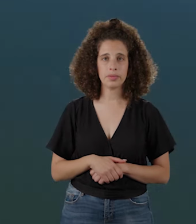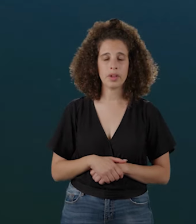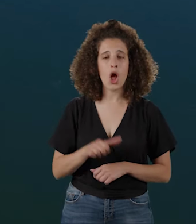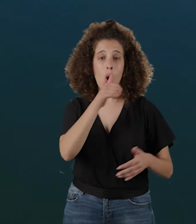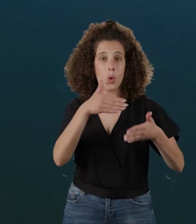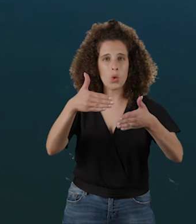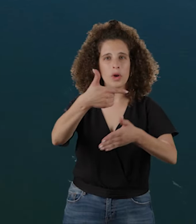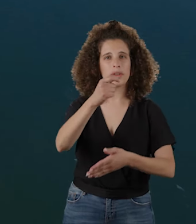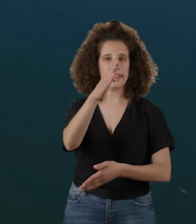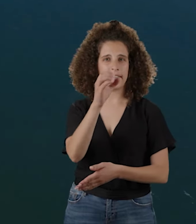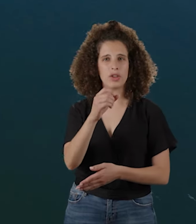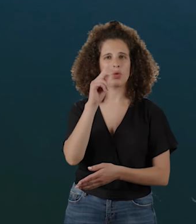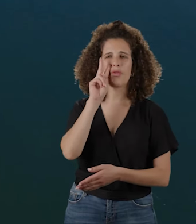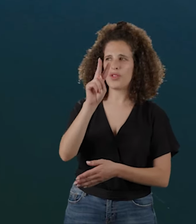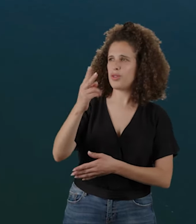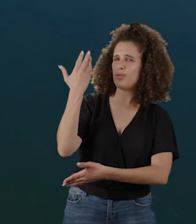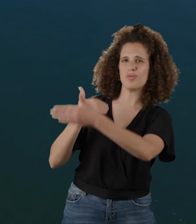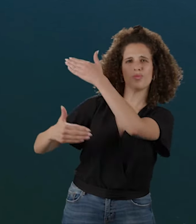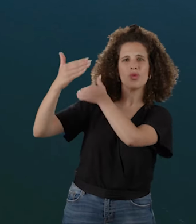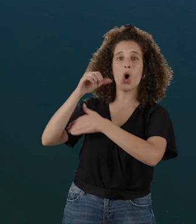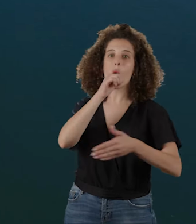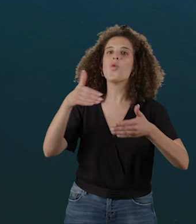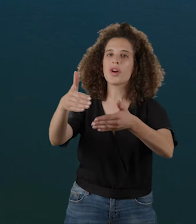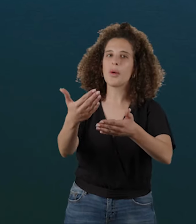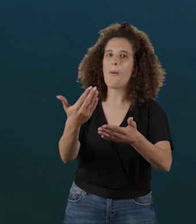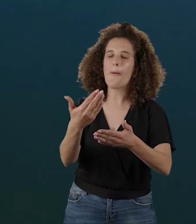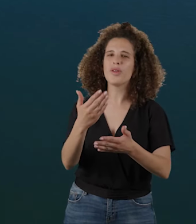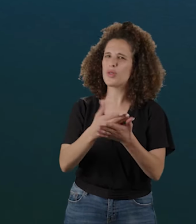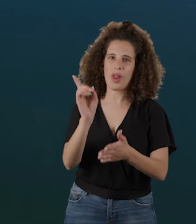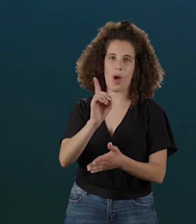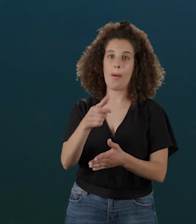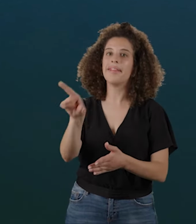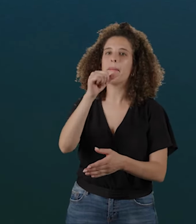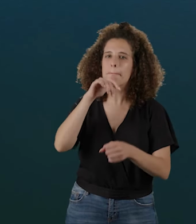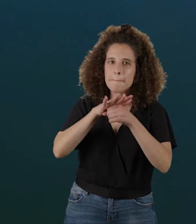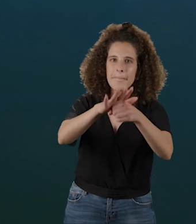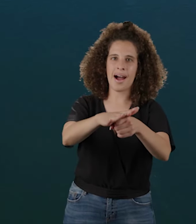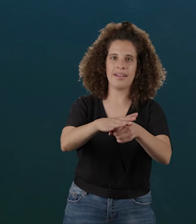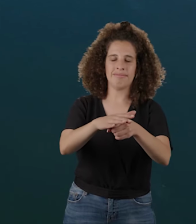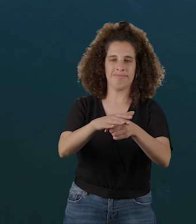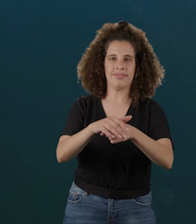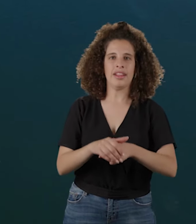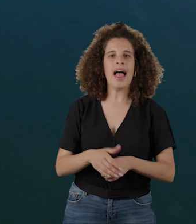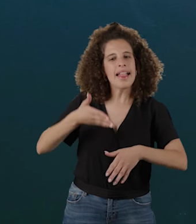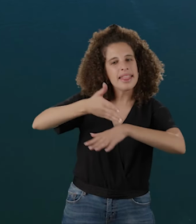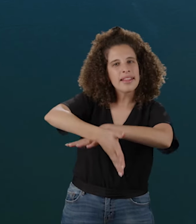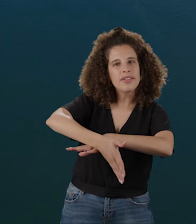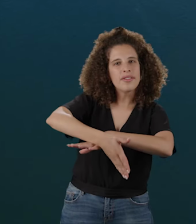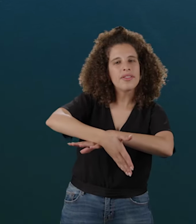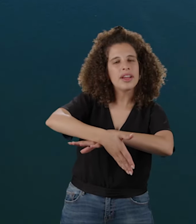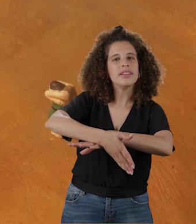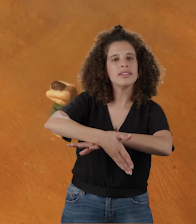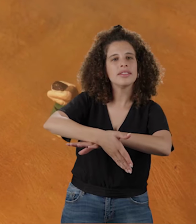O rio Tejo era visto na antiguidade não apenas como um rio, mas como um mar interior, através do